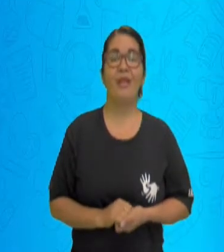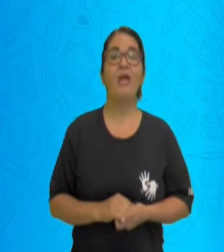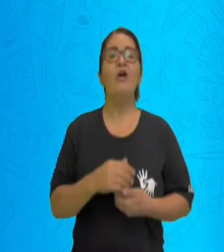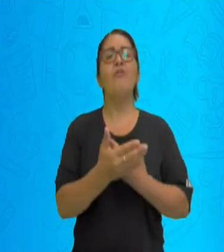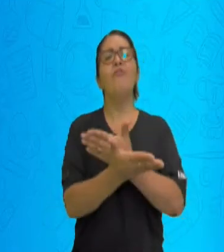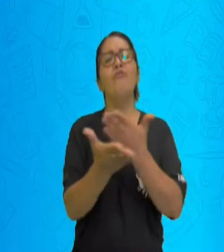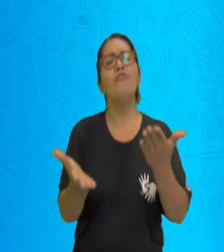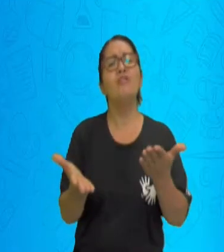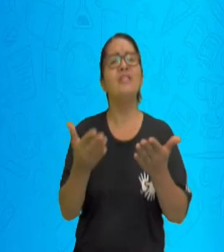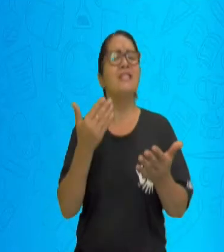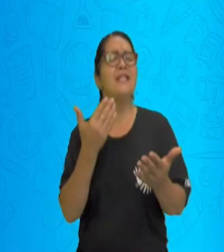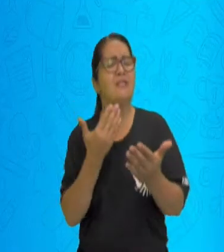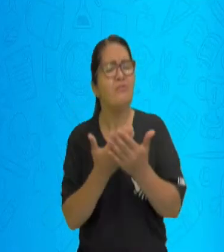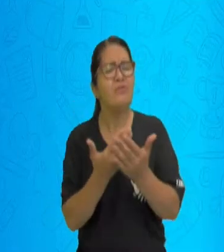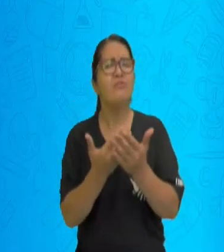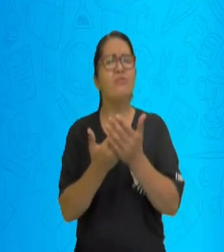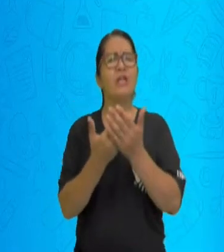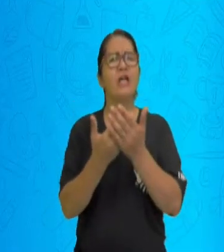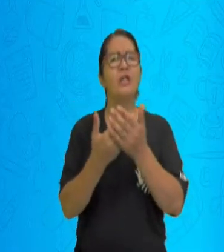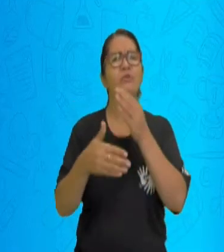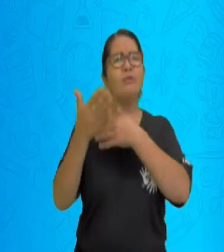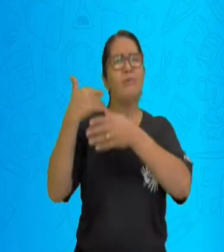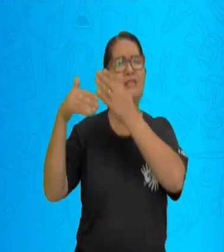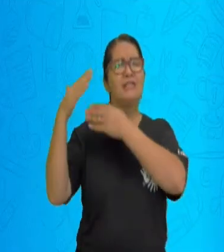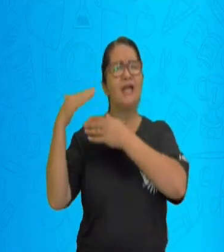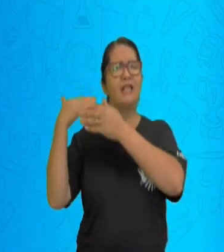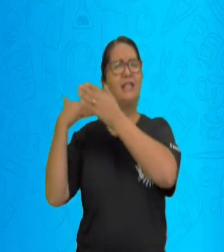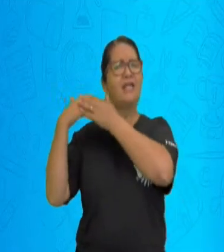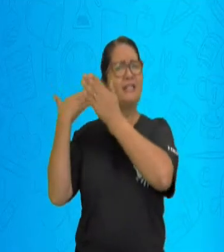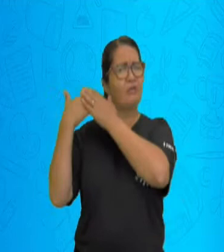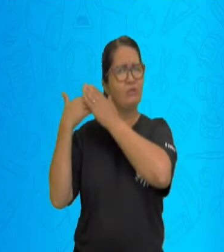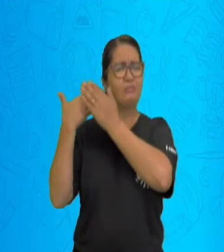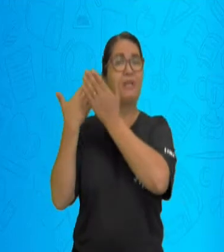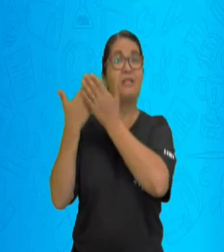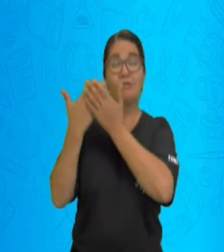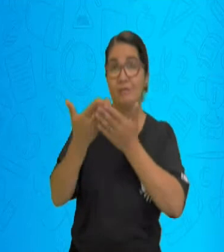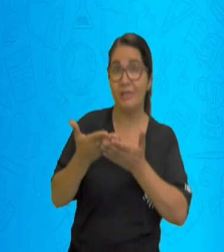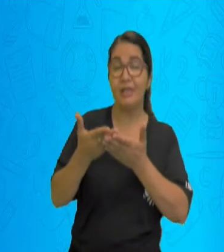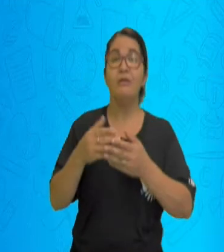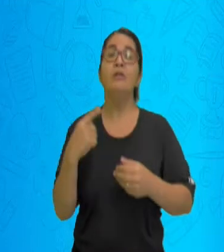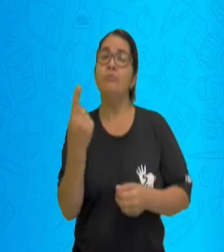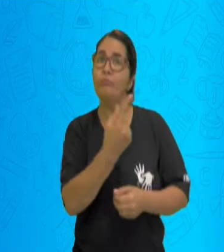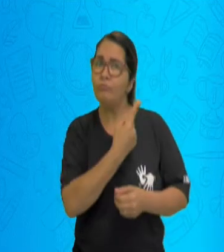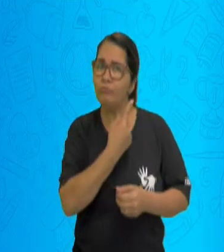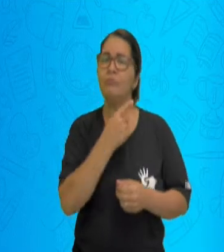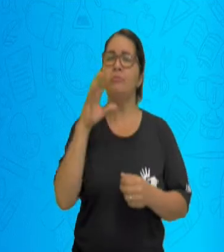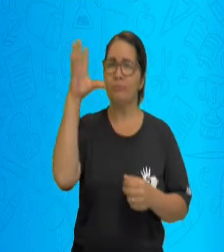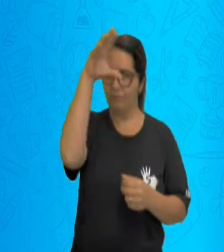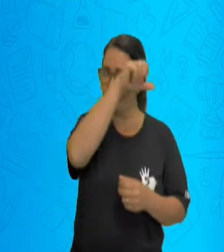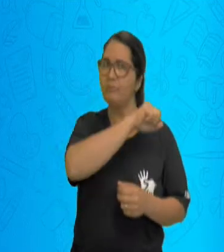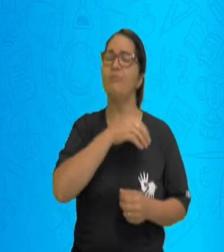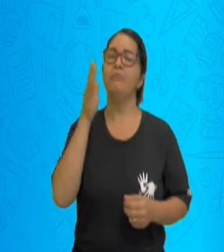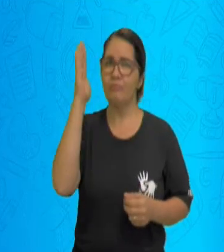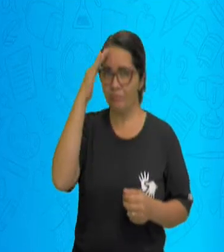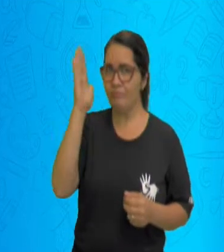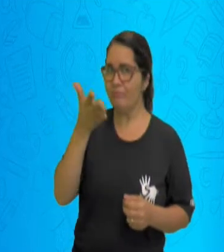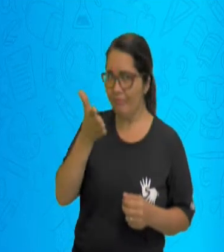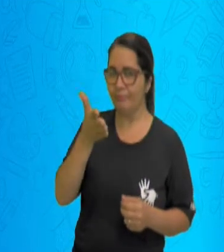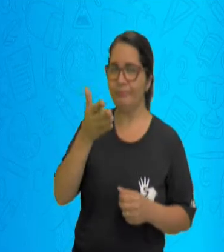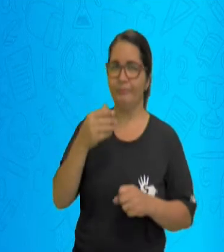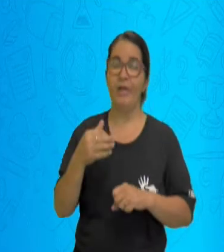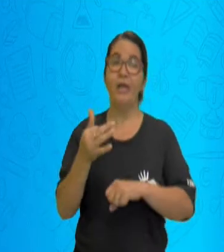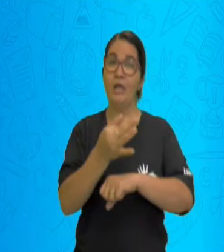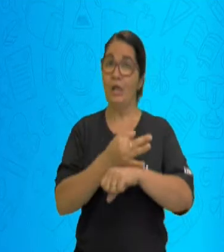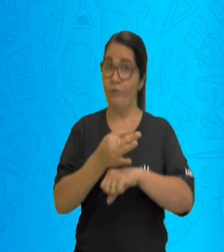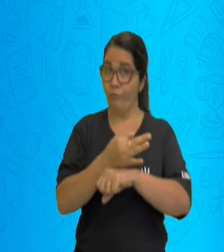Estudantes, em aulas anteriores, nós falamos sobre linguagem formal e informal, não é mesmo?